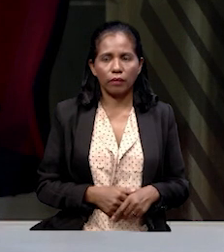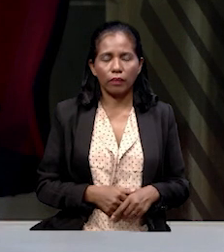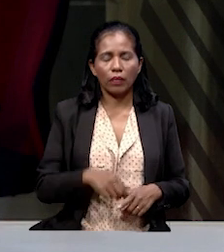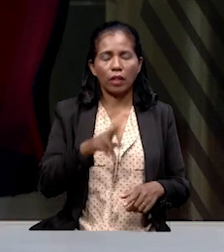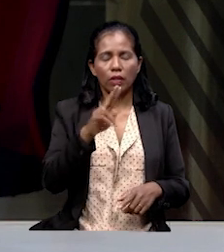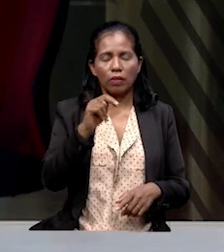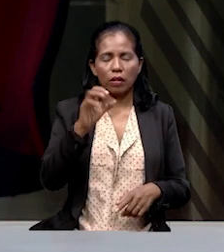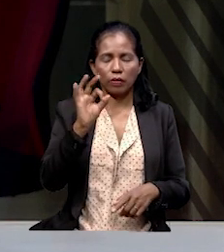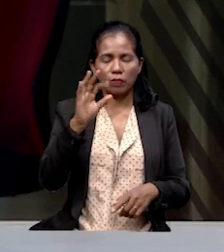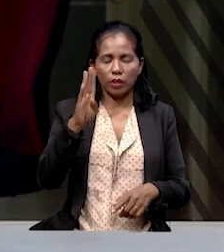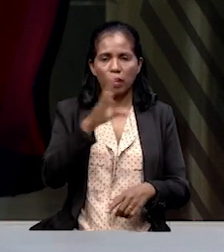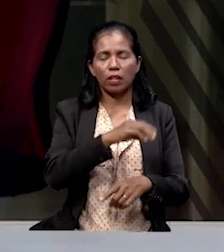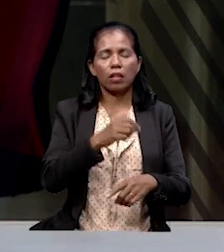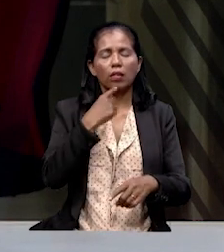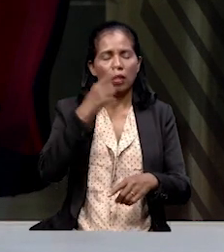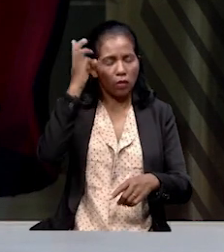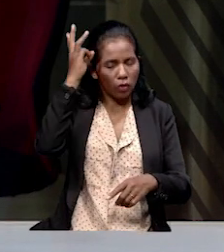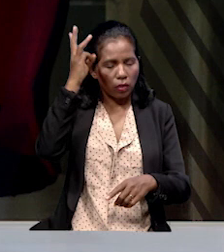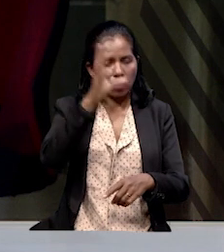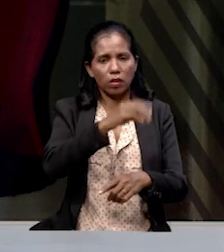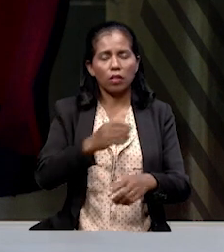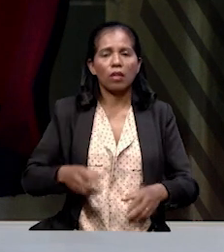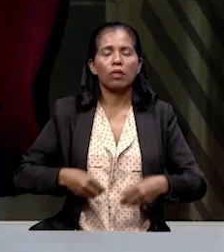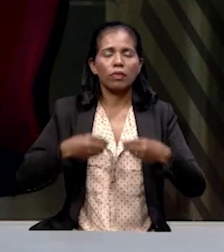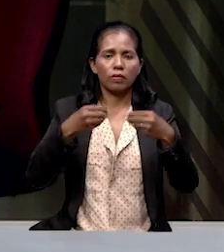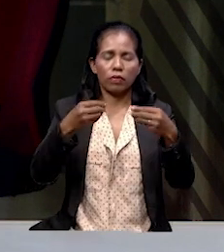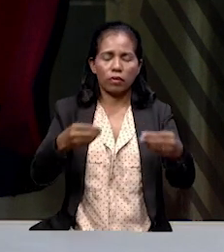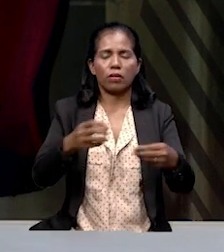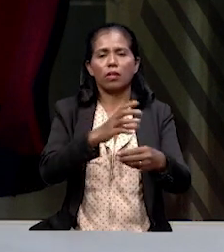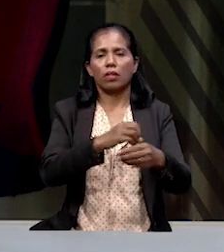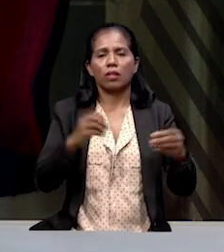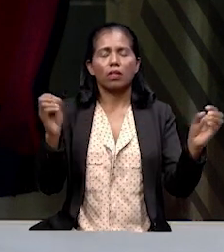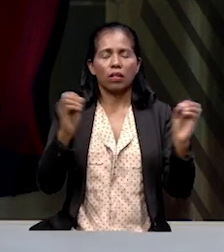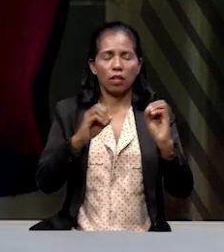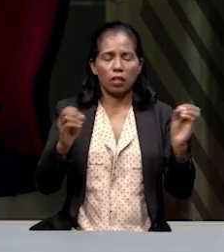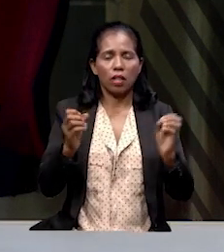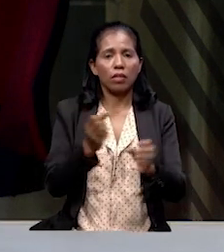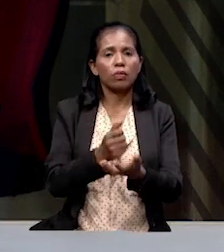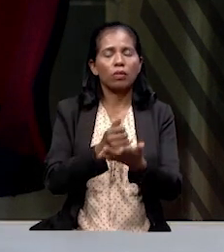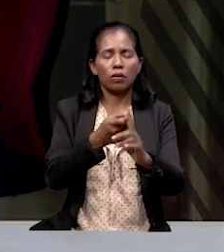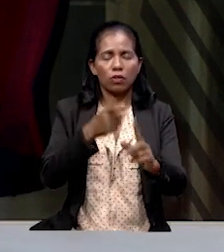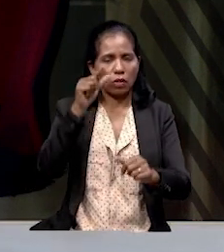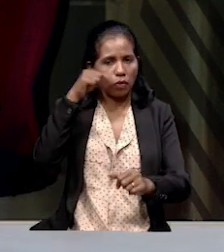UNFPA preocupa o facilidade de saúde nebe durante nesse oferece lá e manutenção o seu governo.